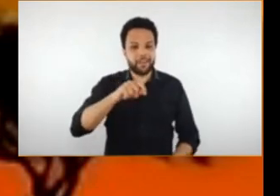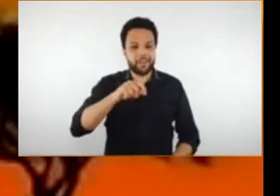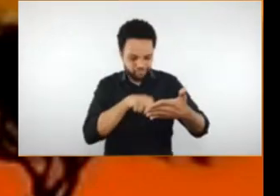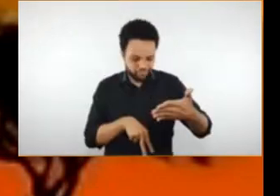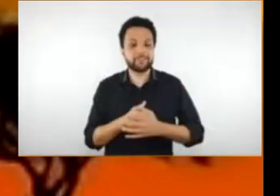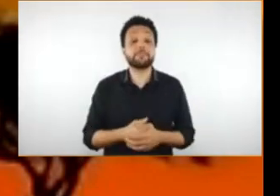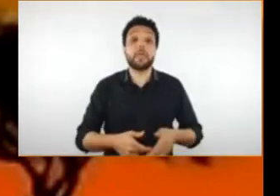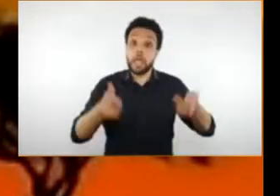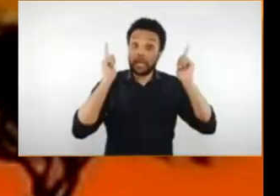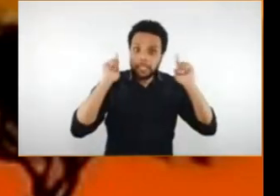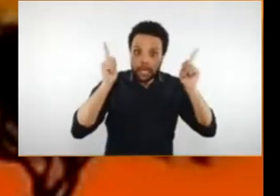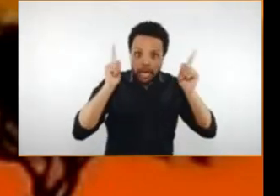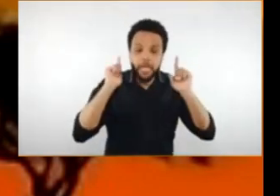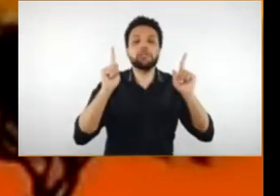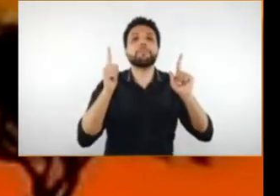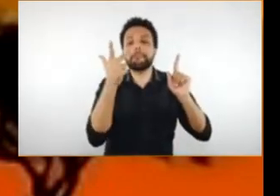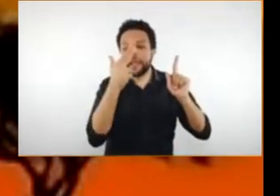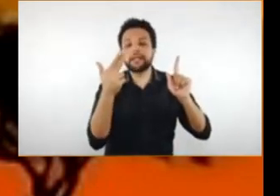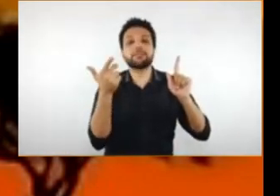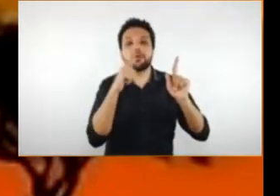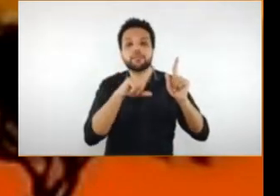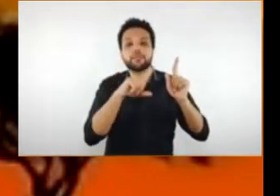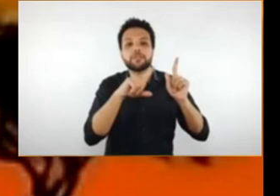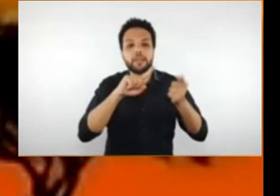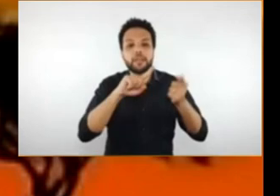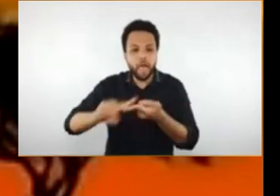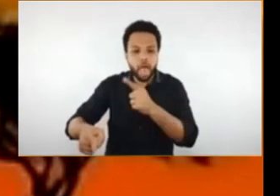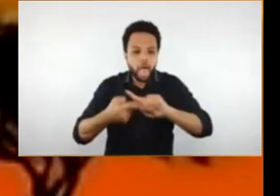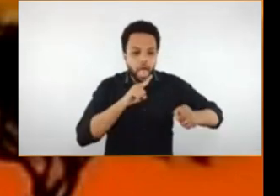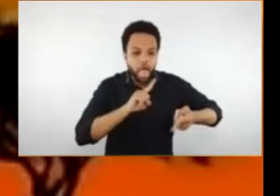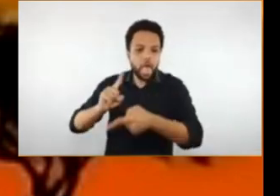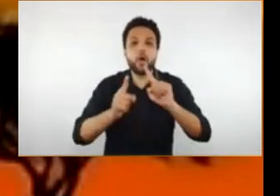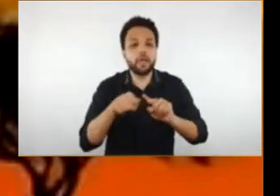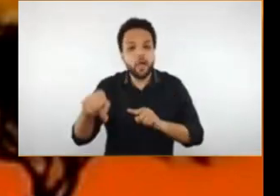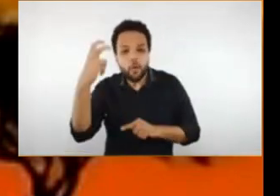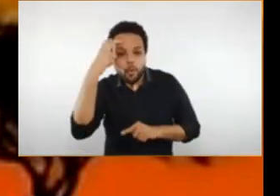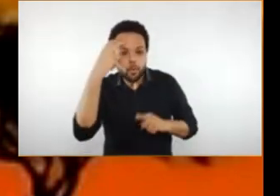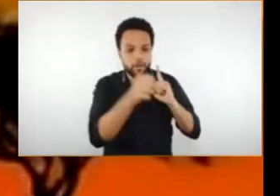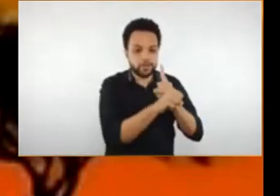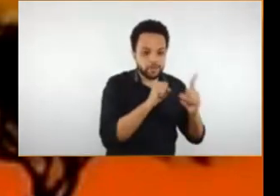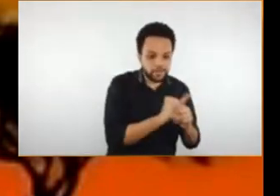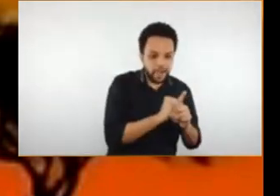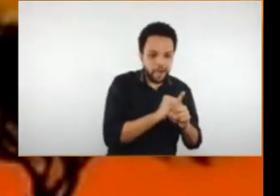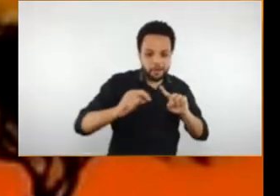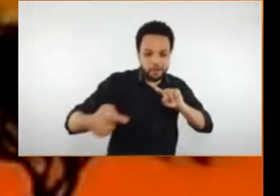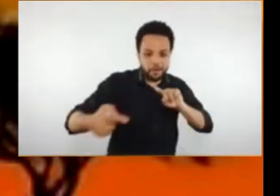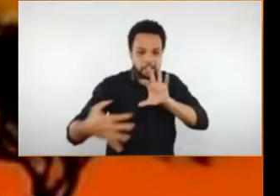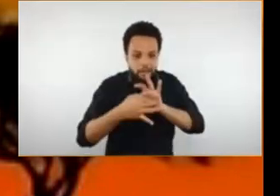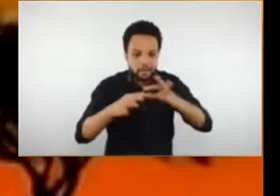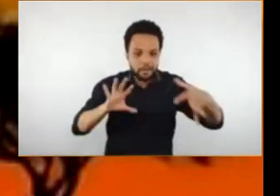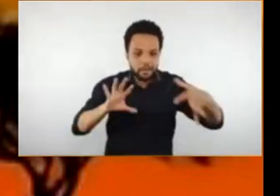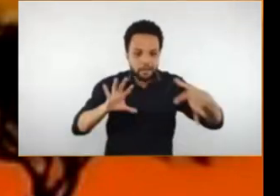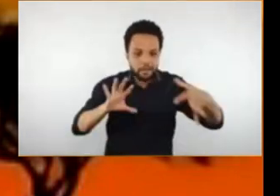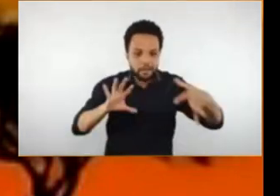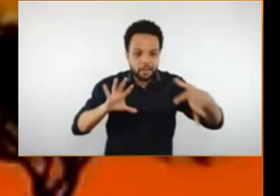entretenimento, ele conecta dimensões culturais, sociais, de uma mensagem relevante. E assim é possível transformar